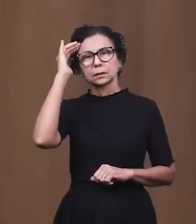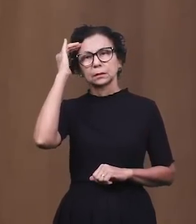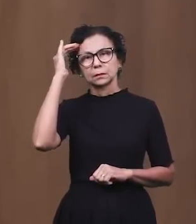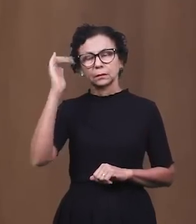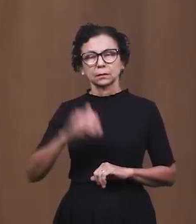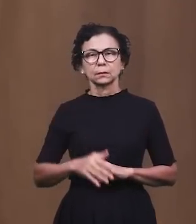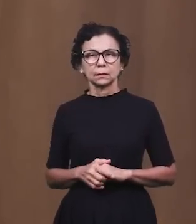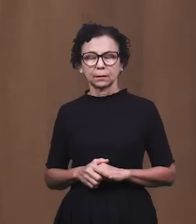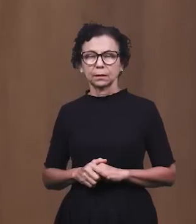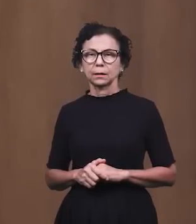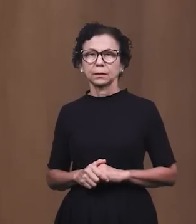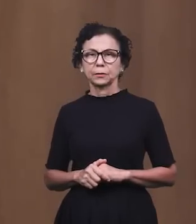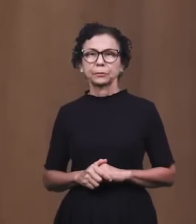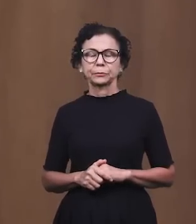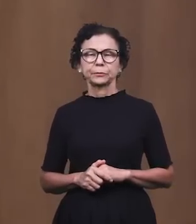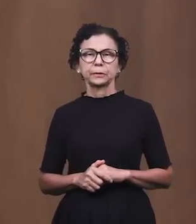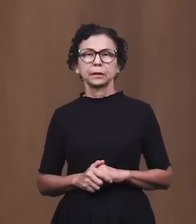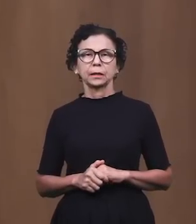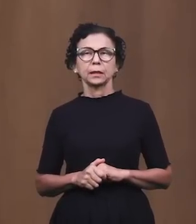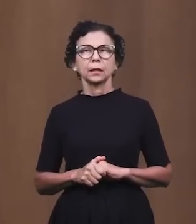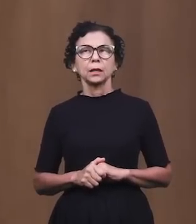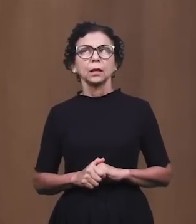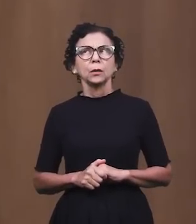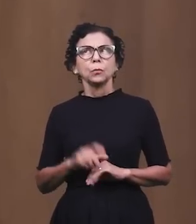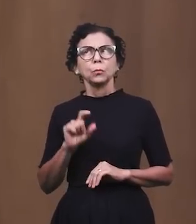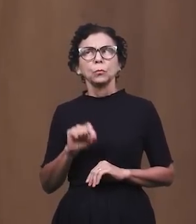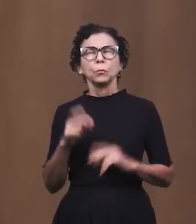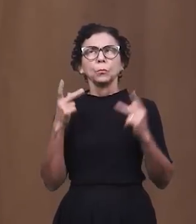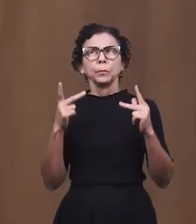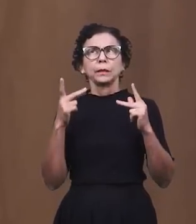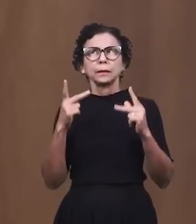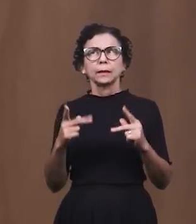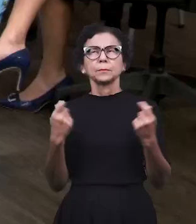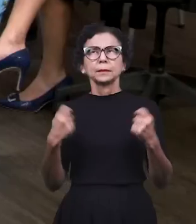que ele entre dentro daquela linha do culto profético,